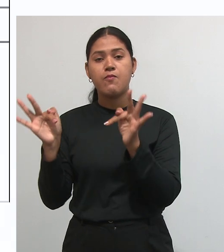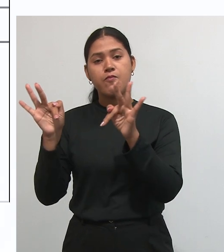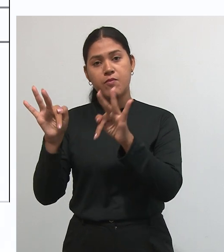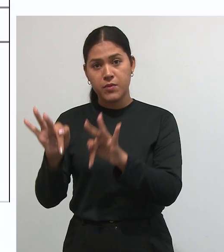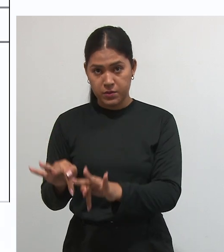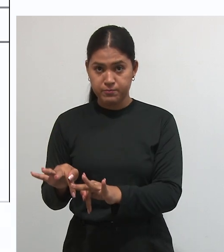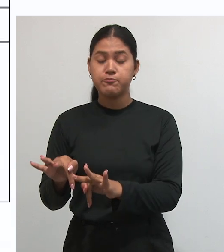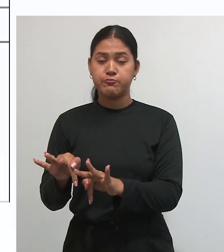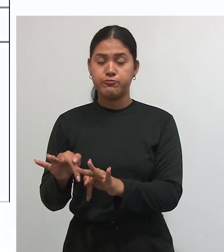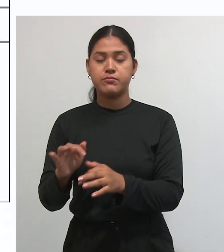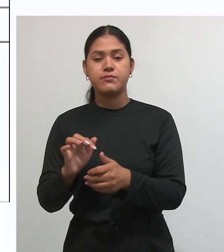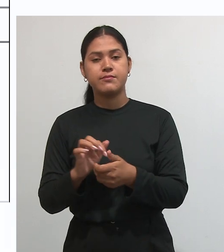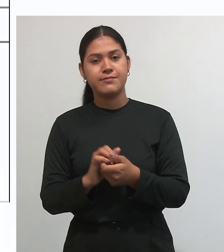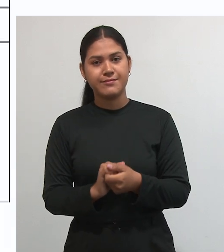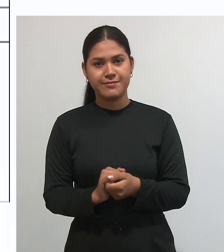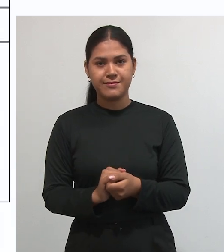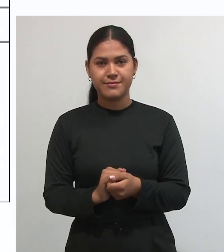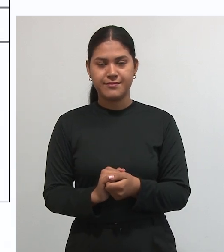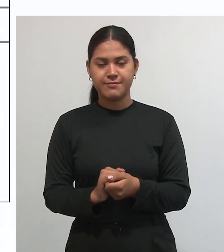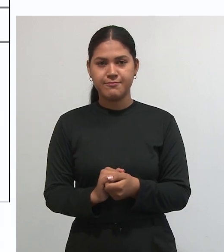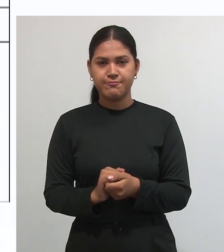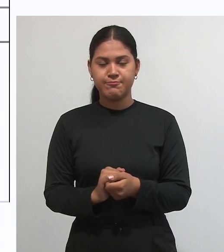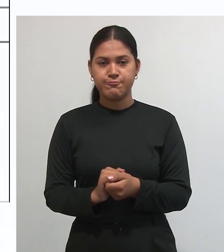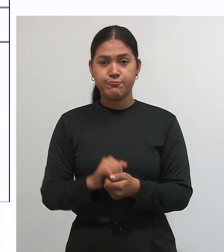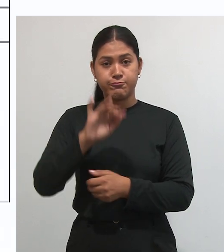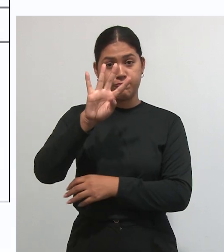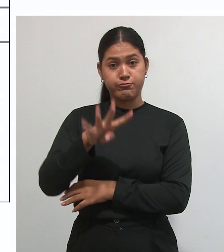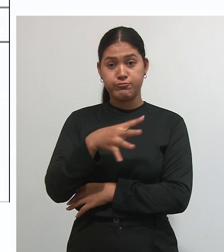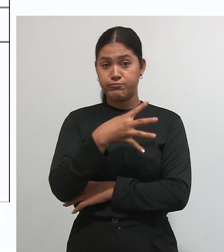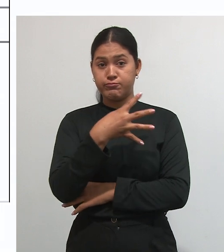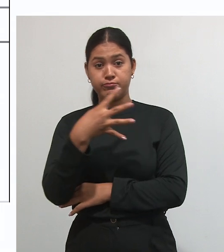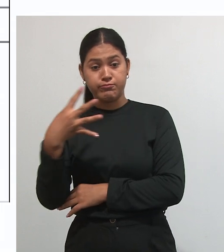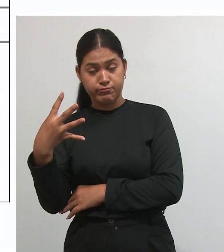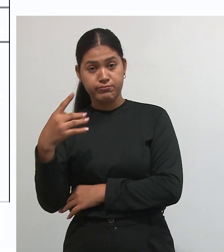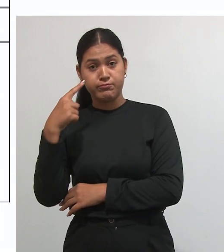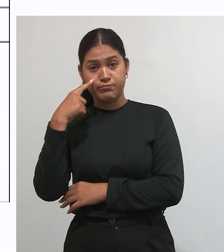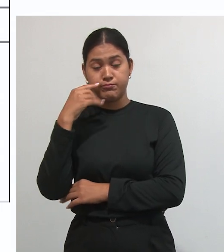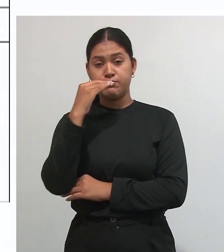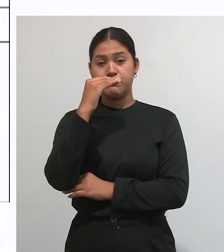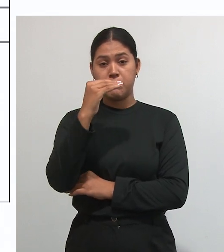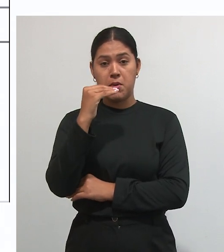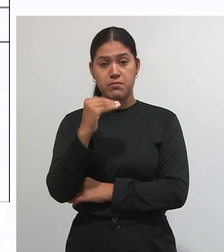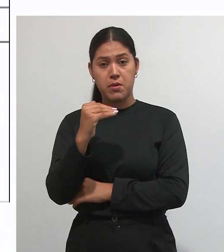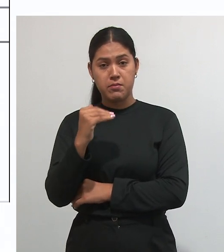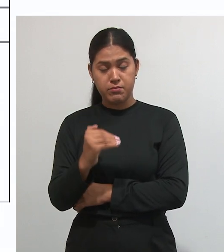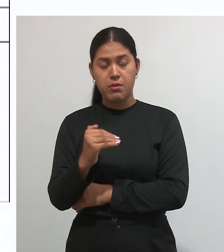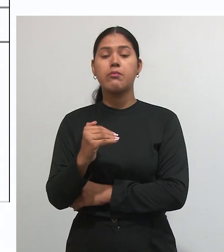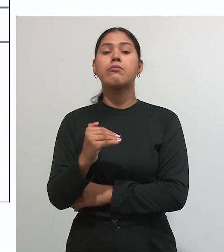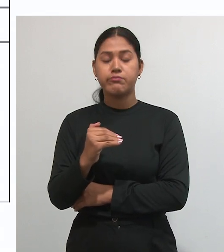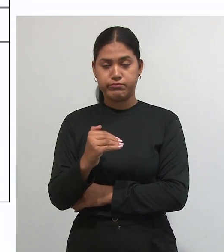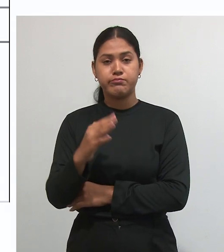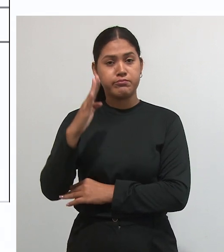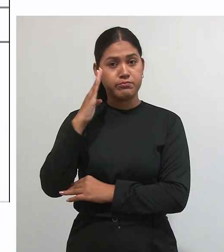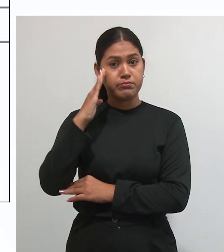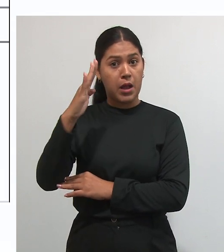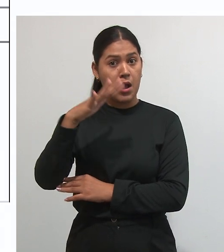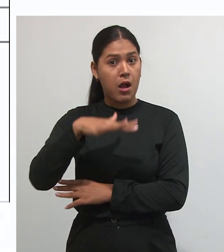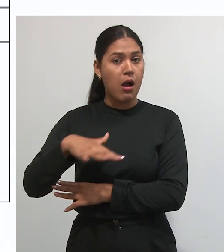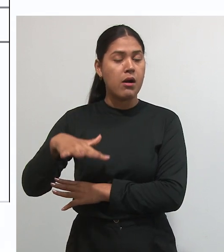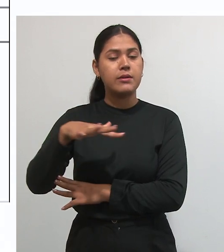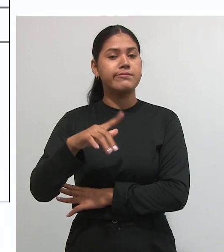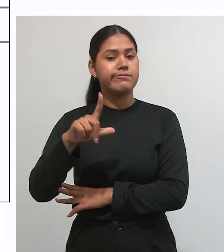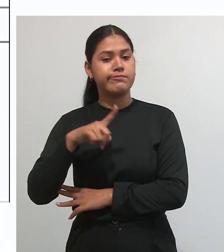financeiro. Aqui, como vemos, o balanço financeiro, que é o quadro principal, temos aqui